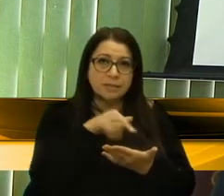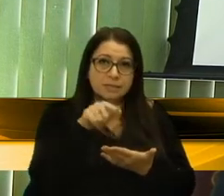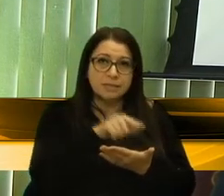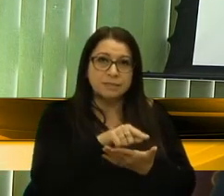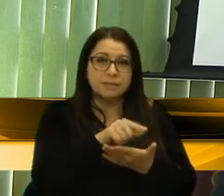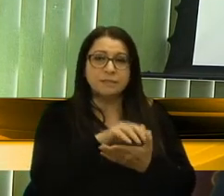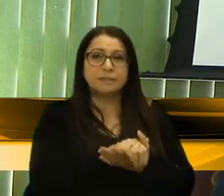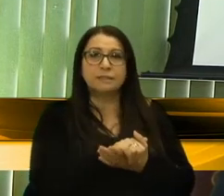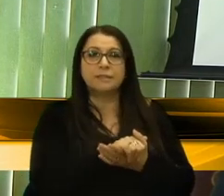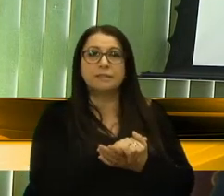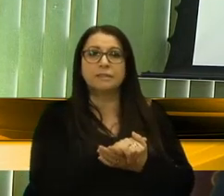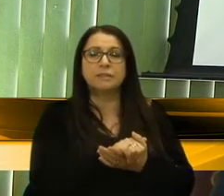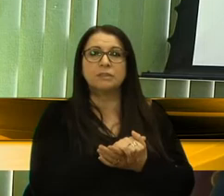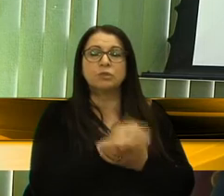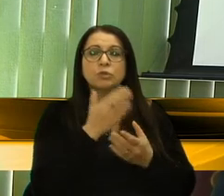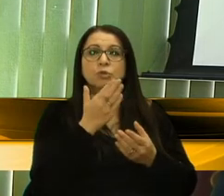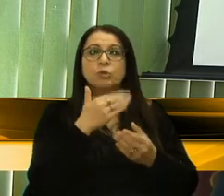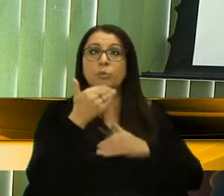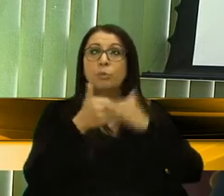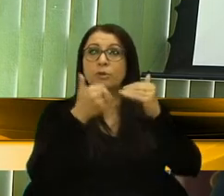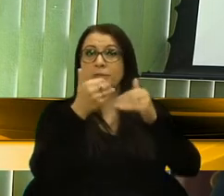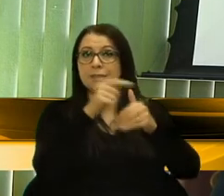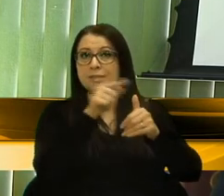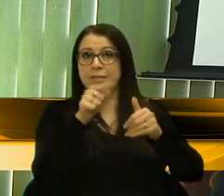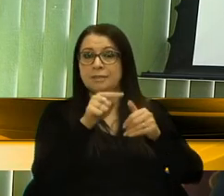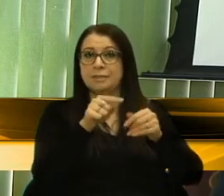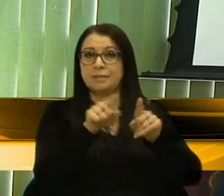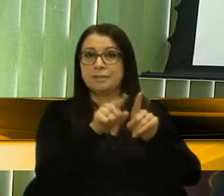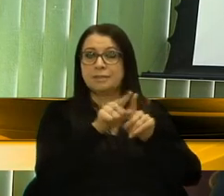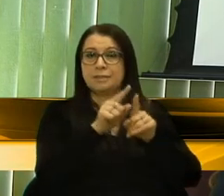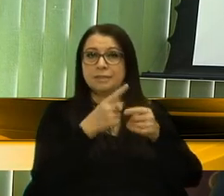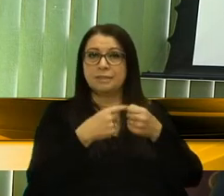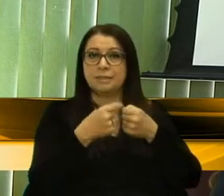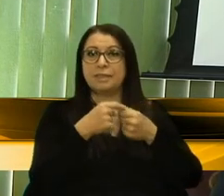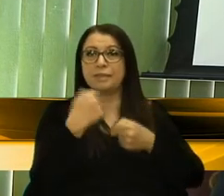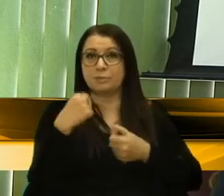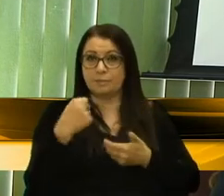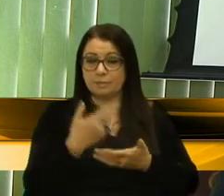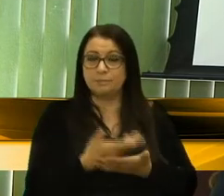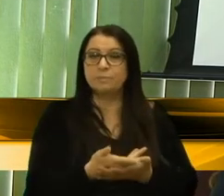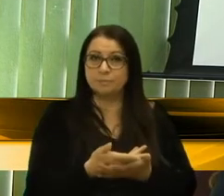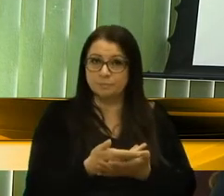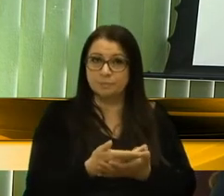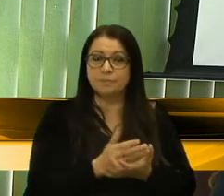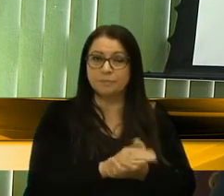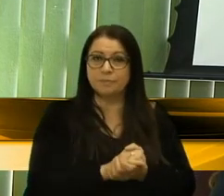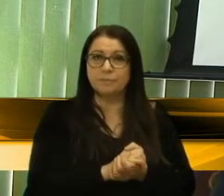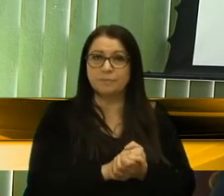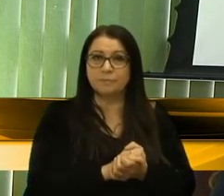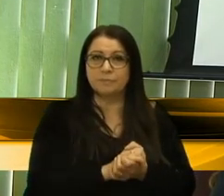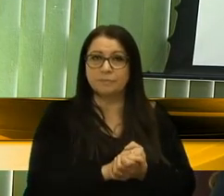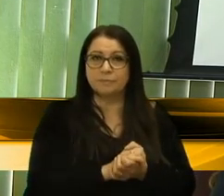agilidade nos processos que tanto a cidade precisa.